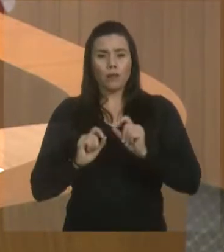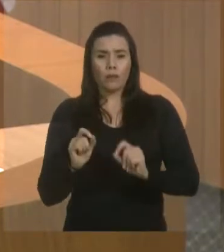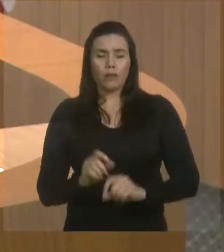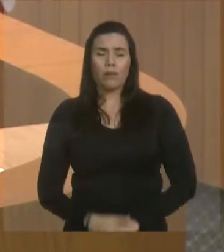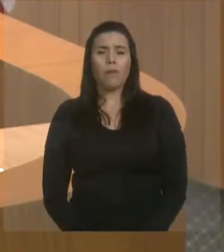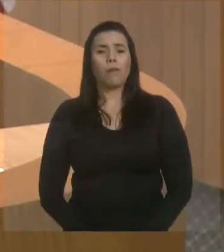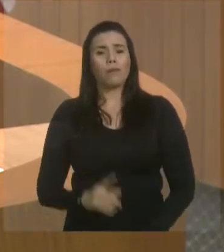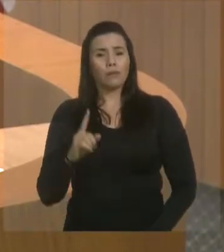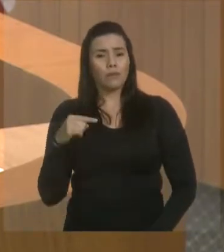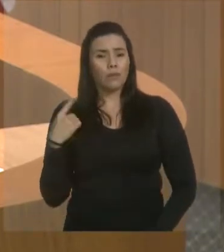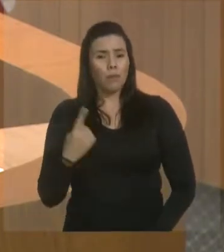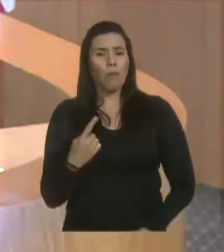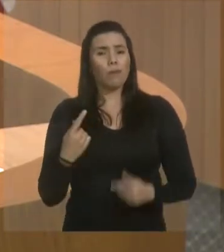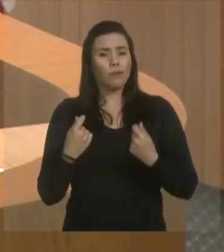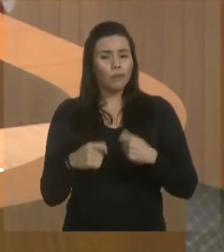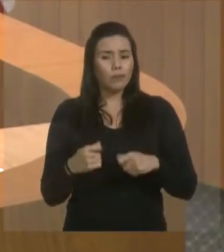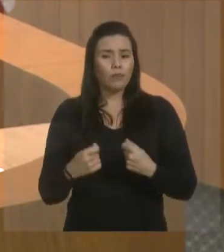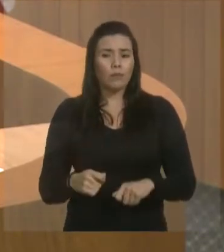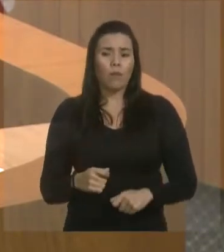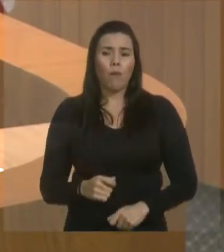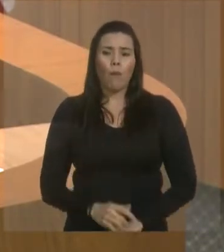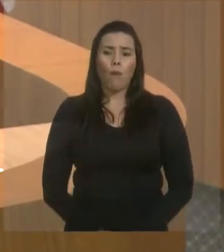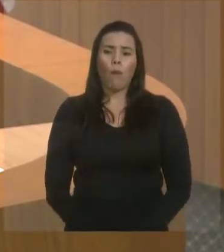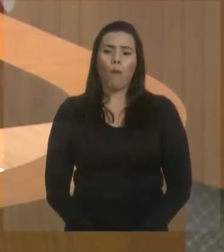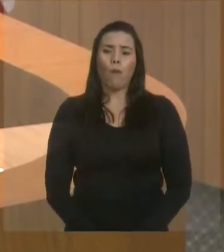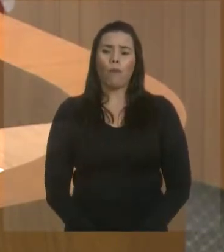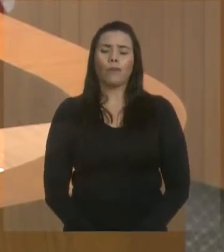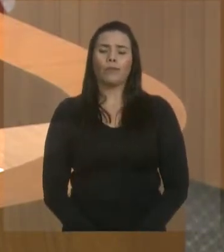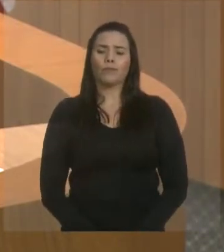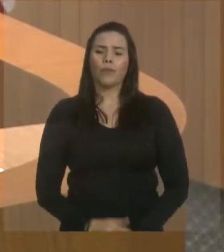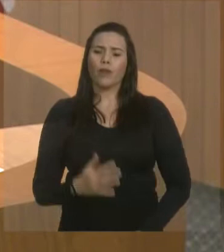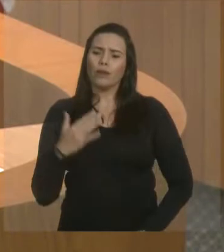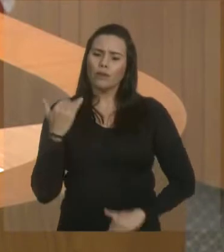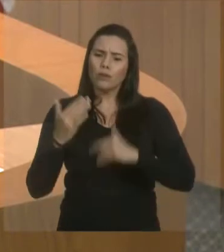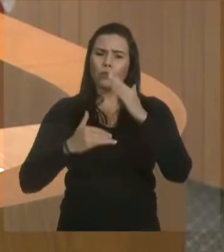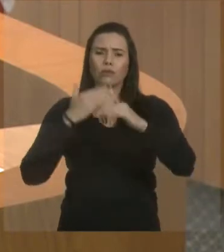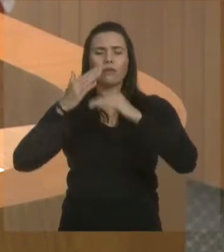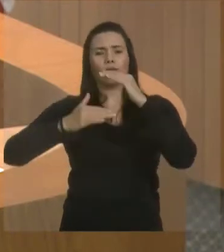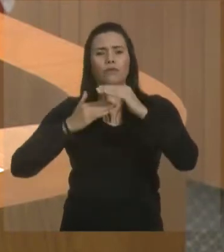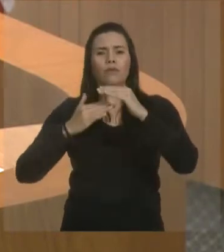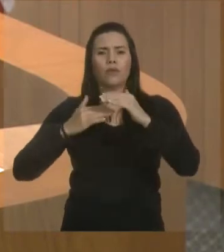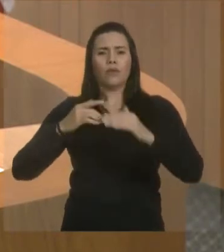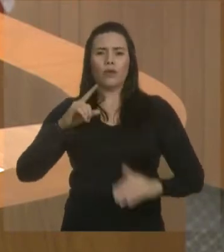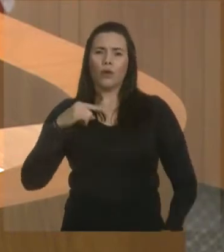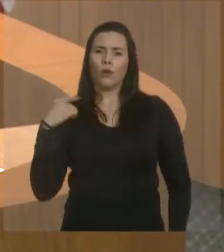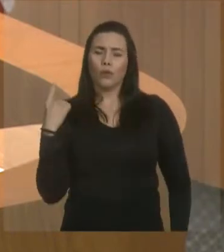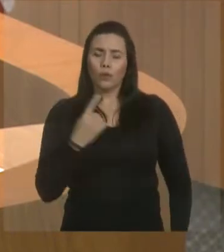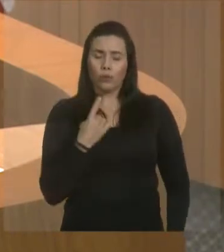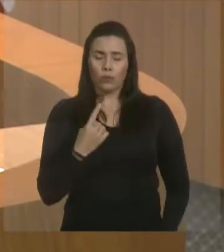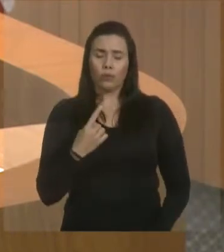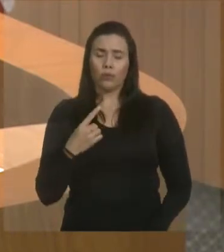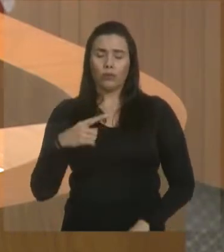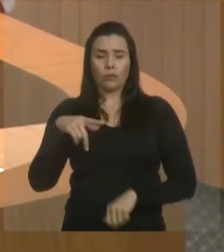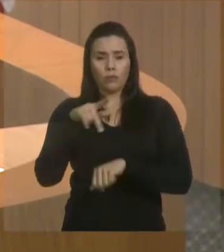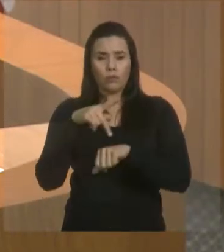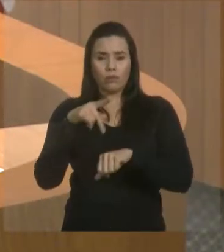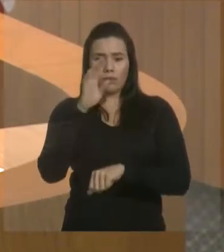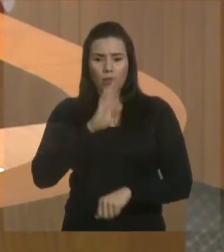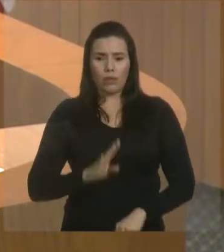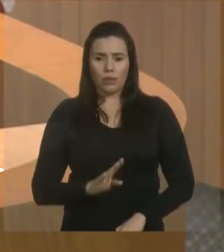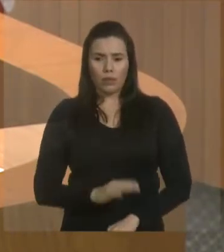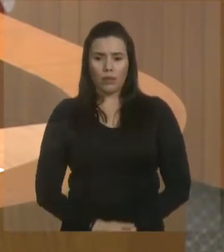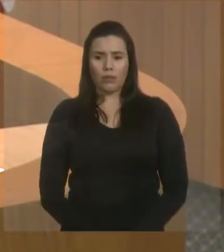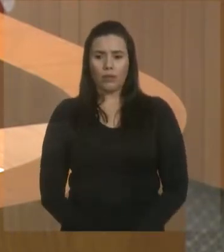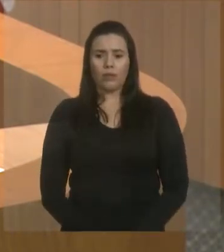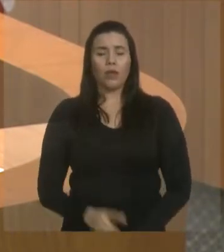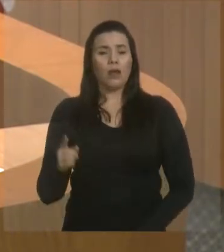e estratégia para o desenvolvimento do nosso país no setor privado. Porque, a partir do momento que privatizarmos